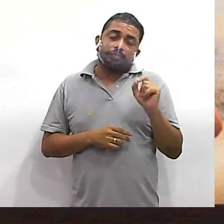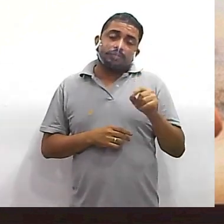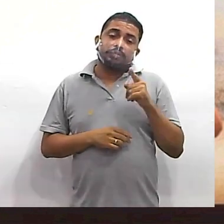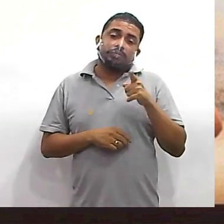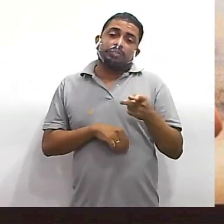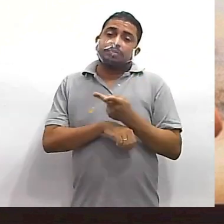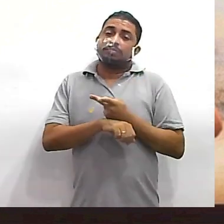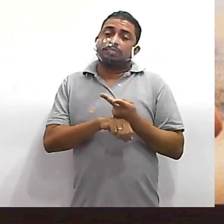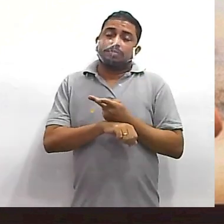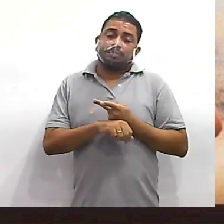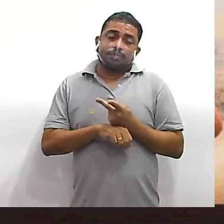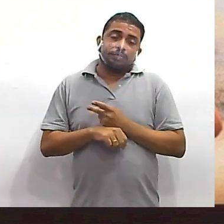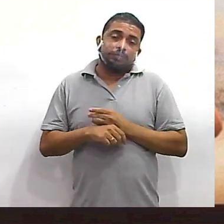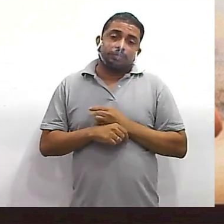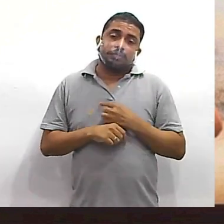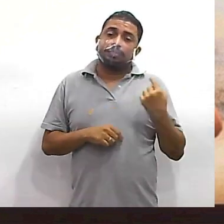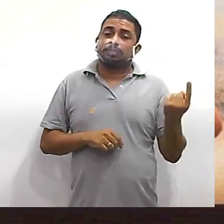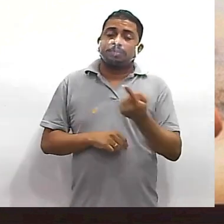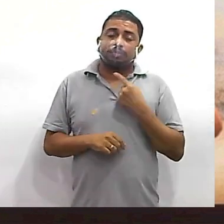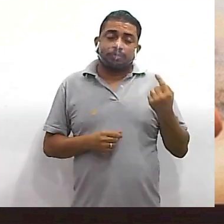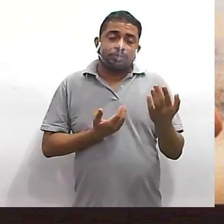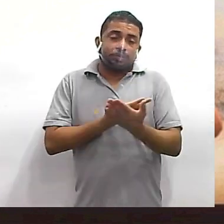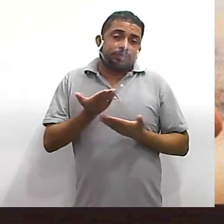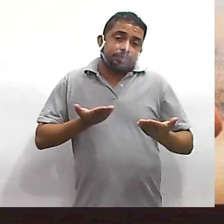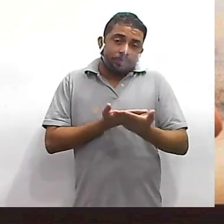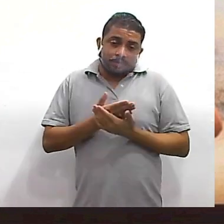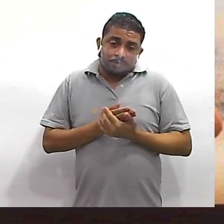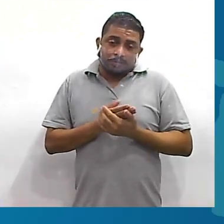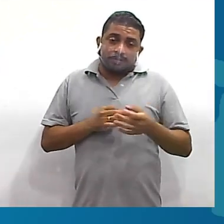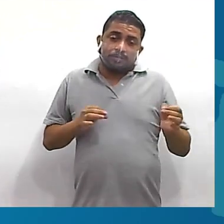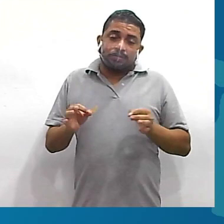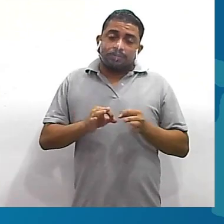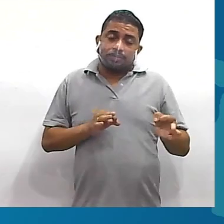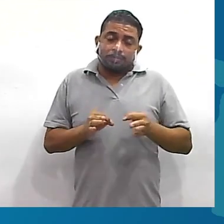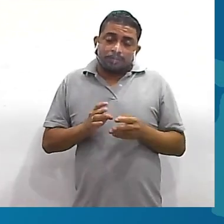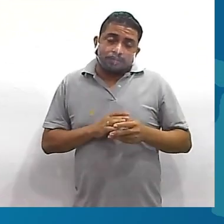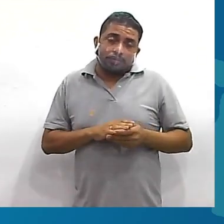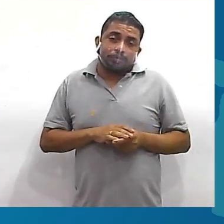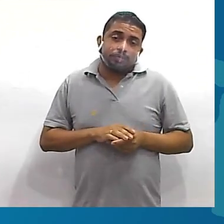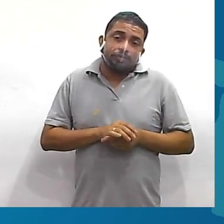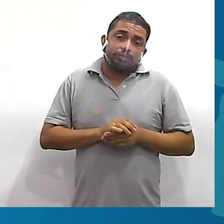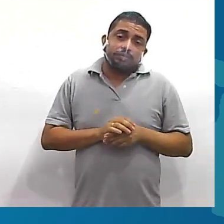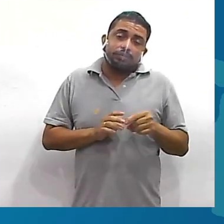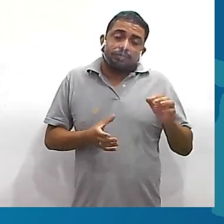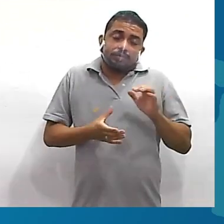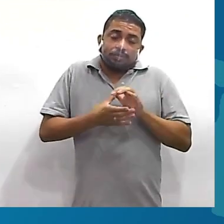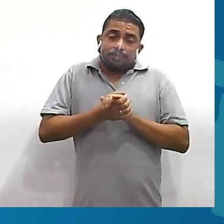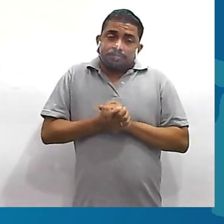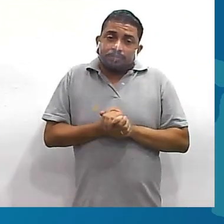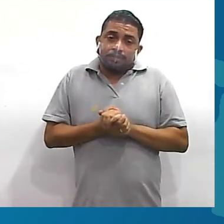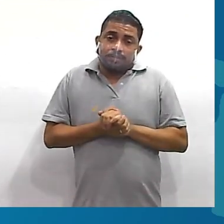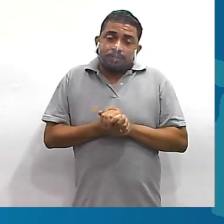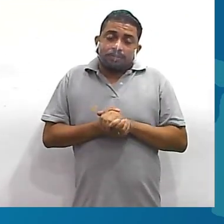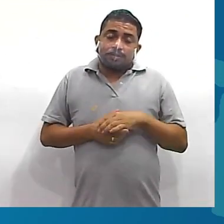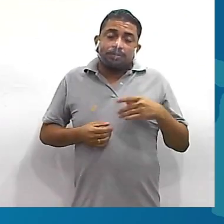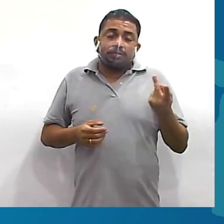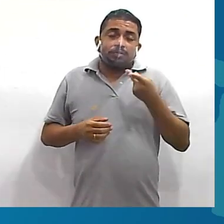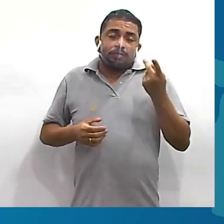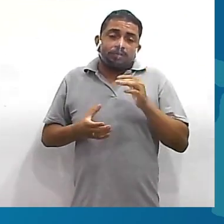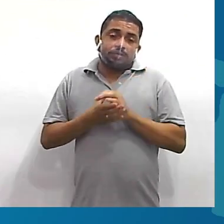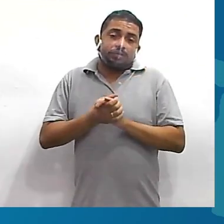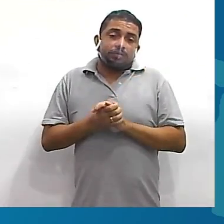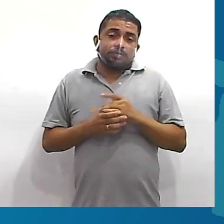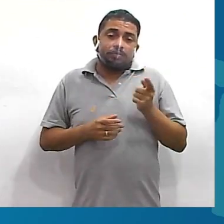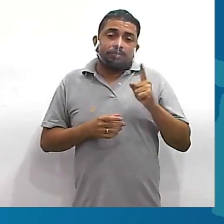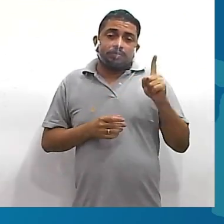busca. A nossa relação com as organizações, elas são um casamento. Eu não vou falar de casamento não, porque tem casamento